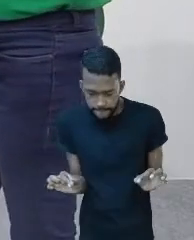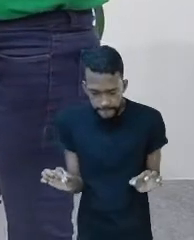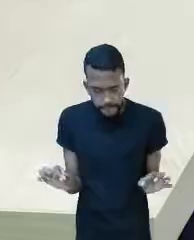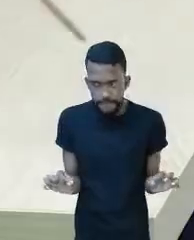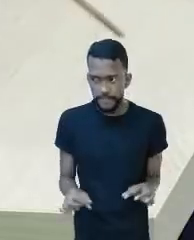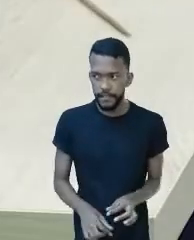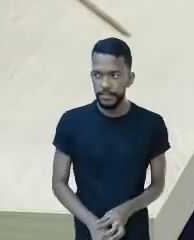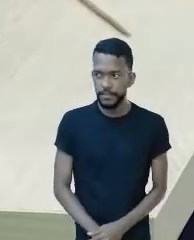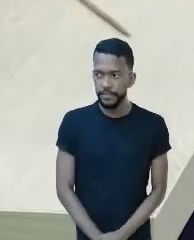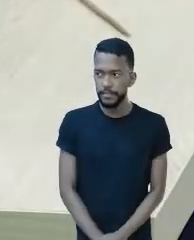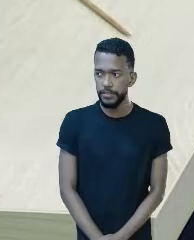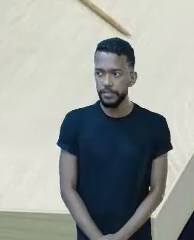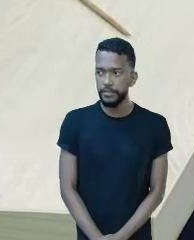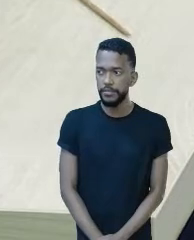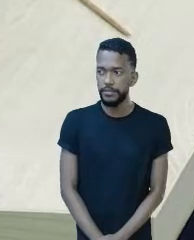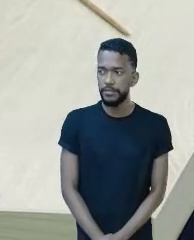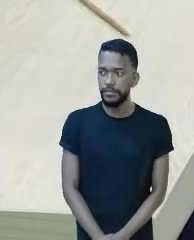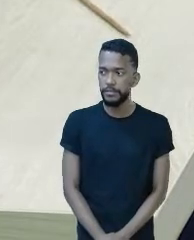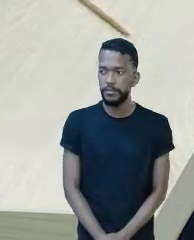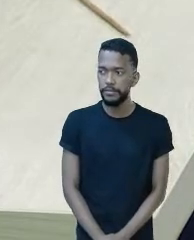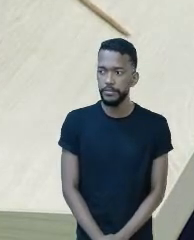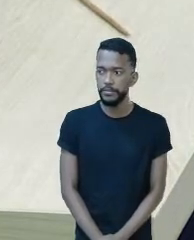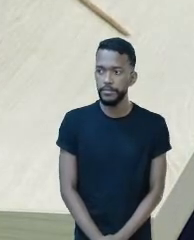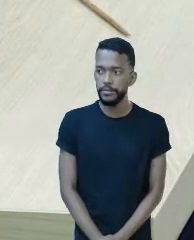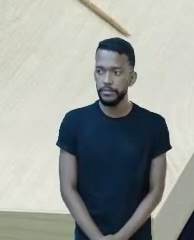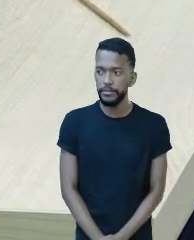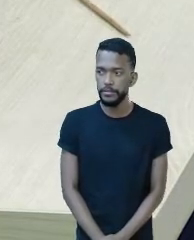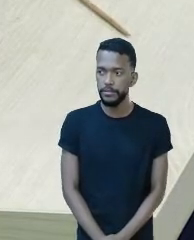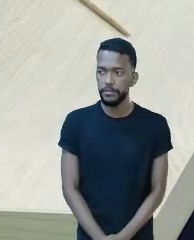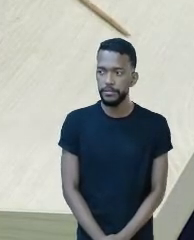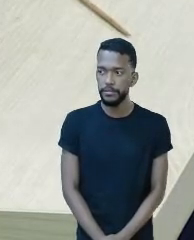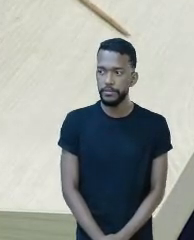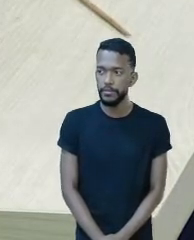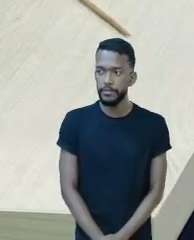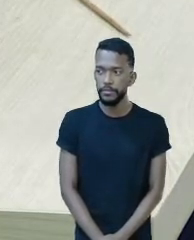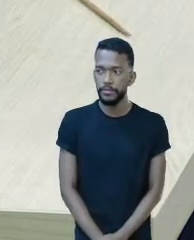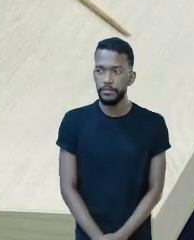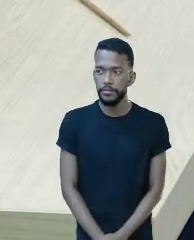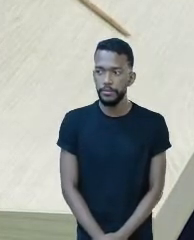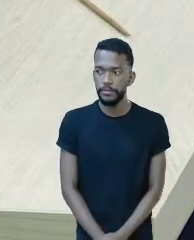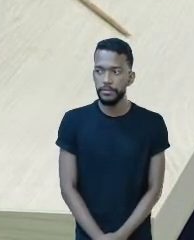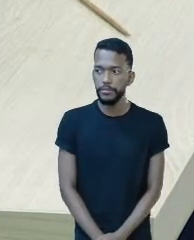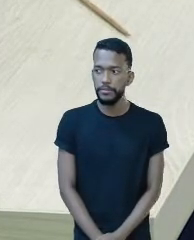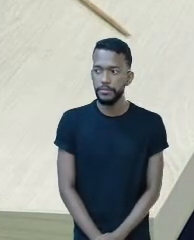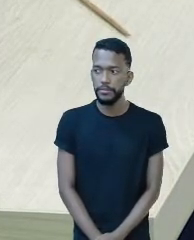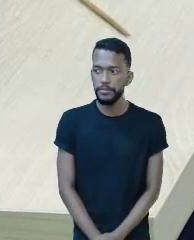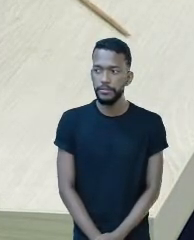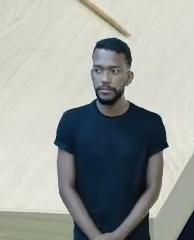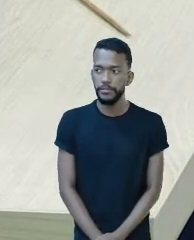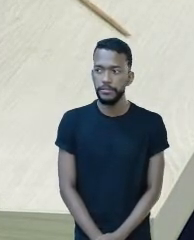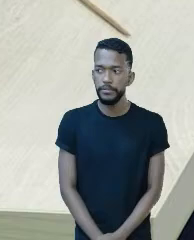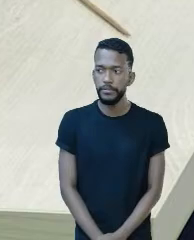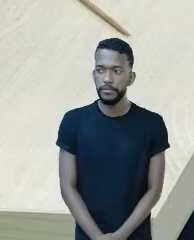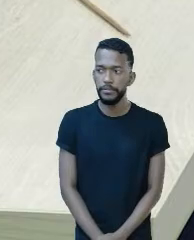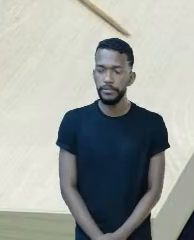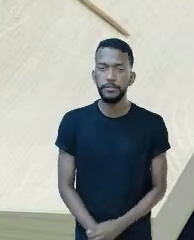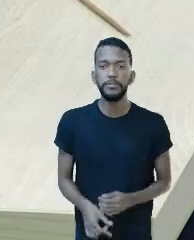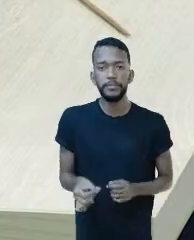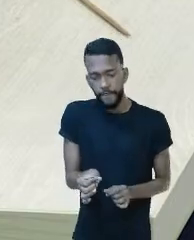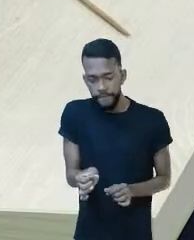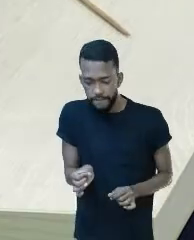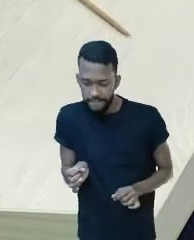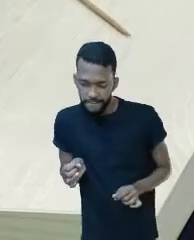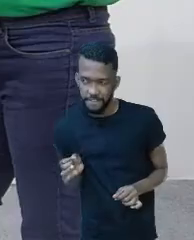lá. Ulala. Opa! Deixa eu afastar aqui, né? Eu sou meia... Começar logo